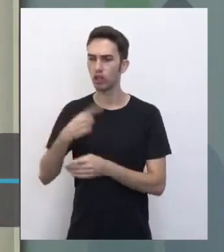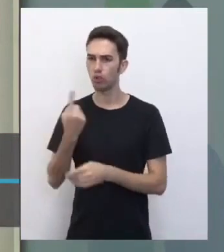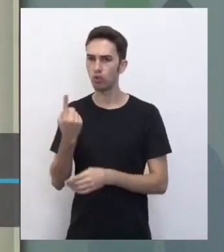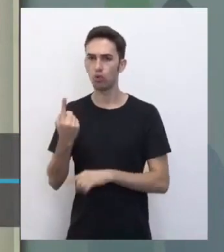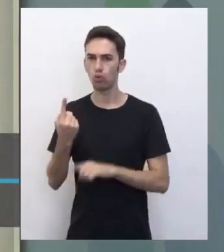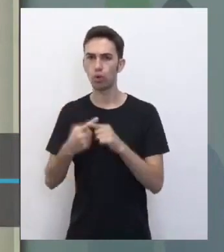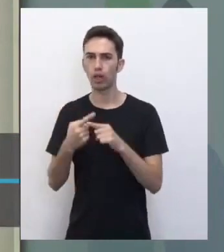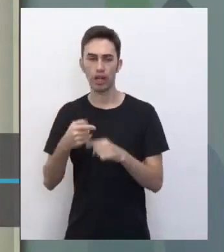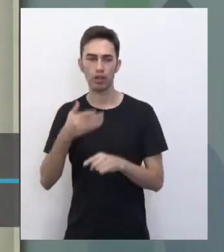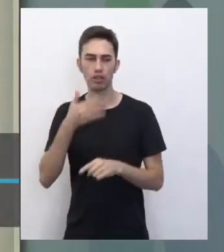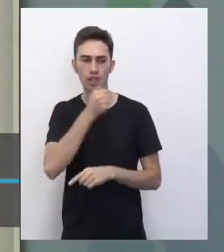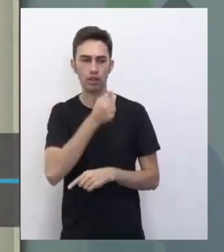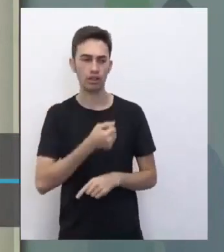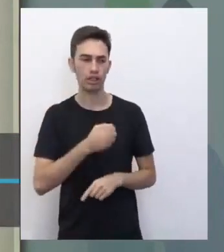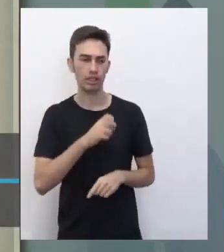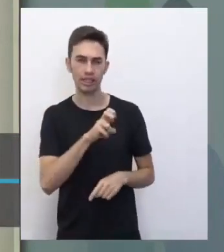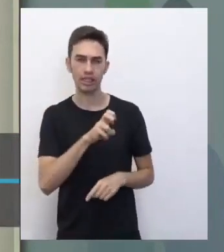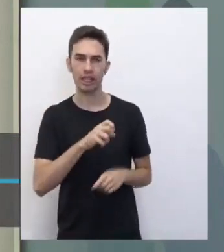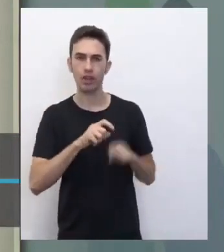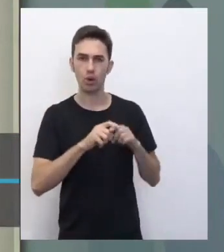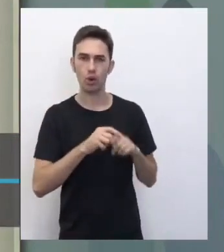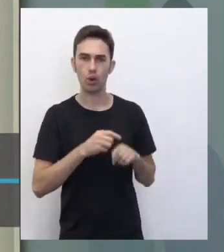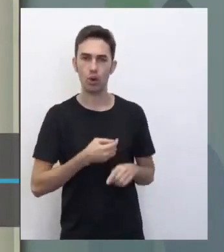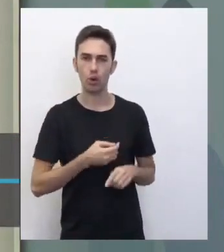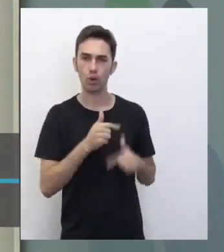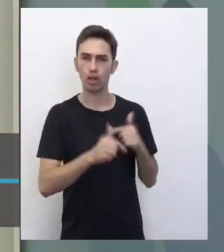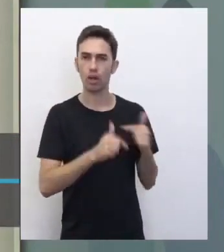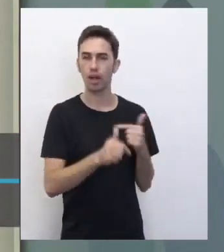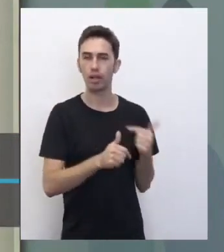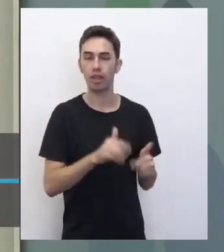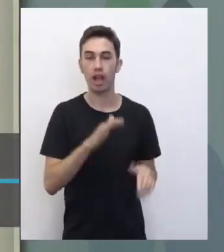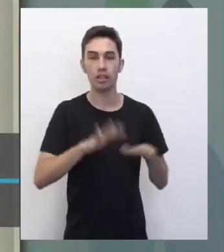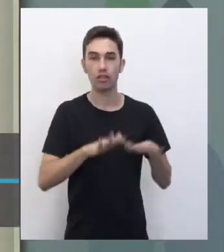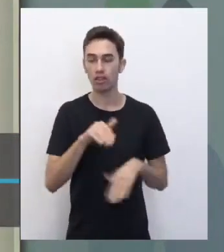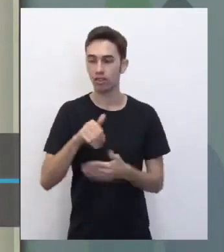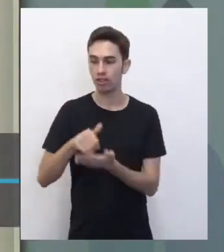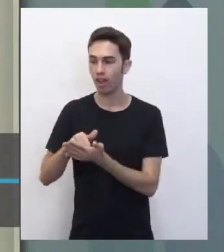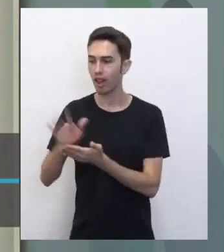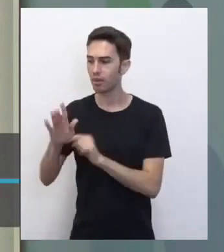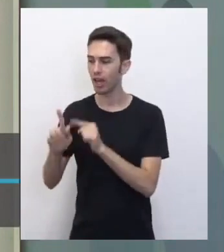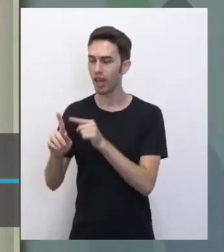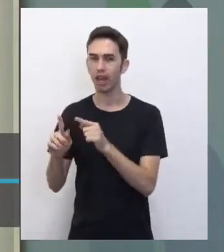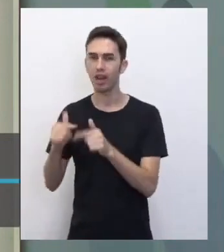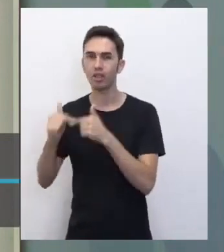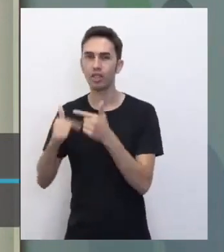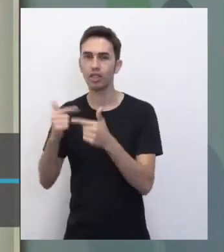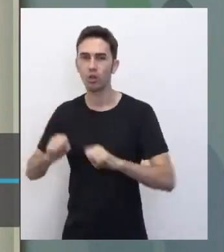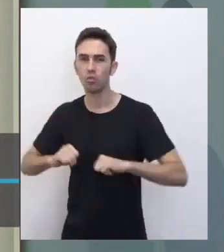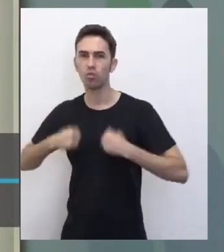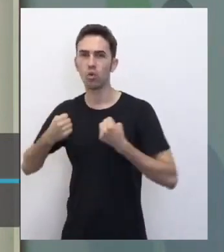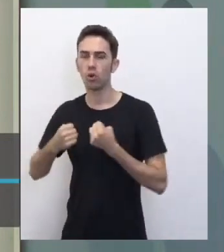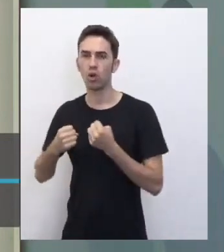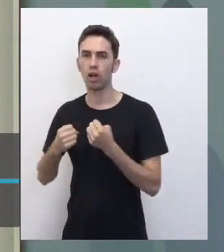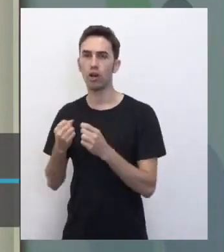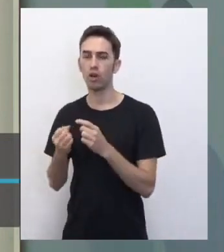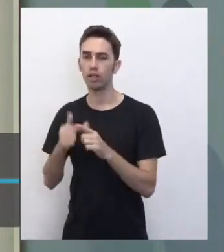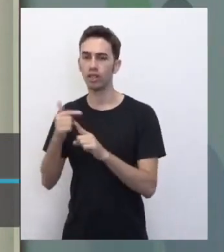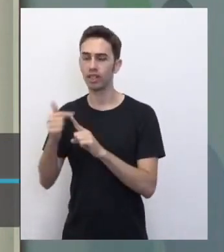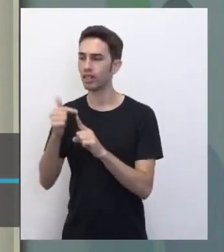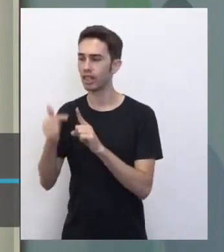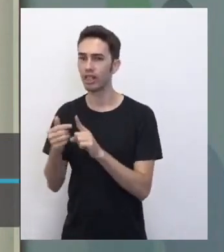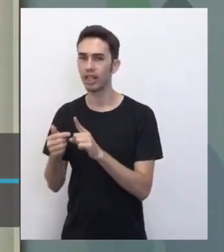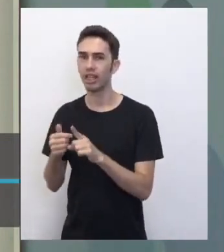exemplo. Né? Mas qual que é a condição desse 1? Às vezes é o mais esforçado, é o que mais ganha, porque é o que mais produz. Mas, poxa,